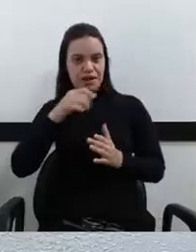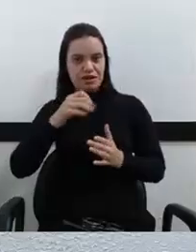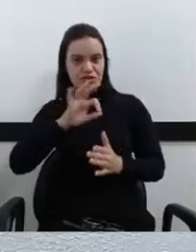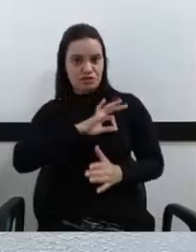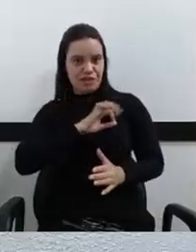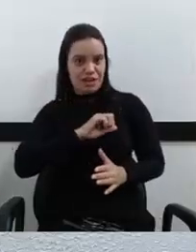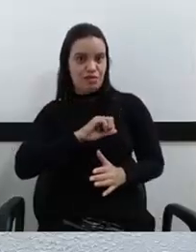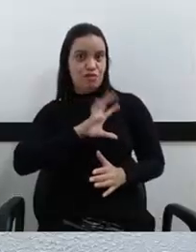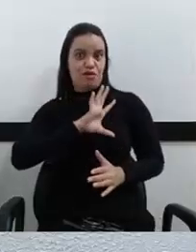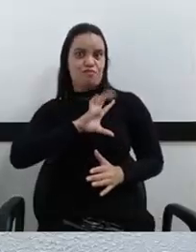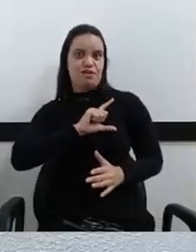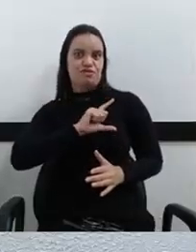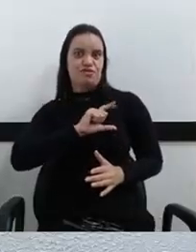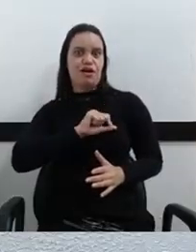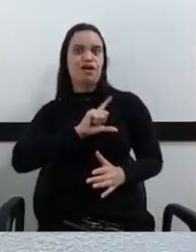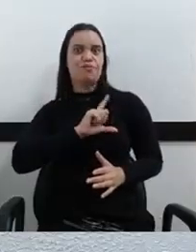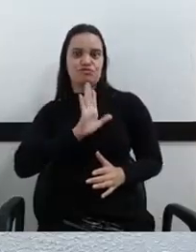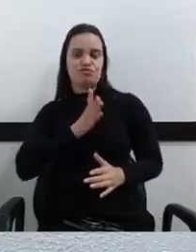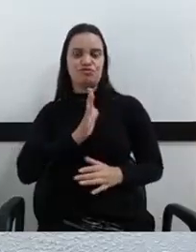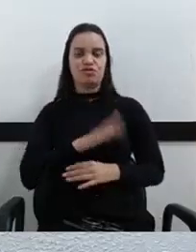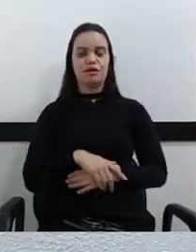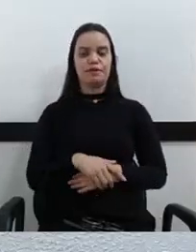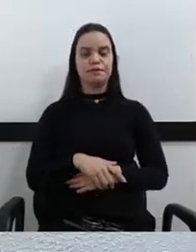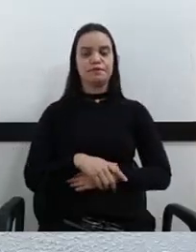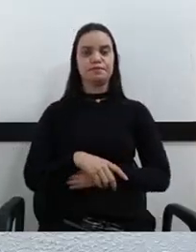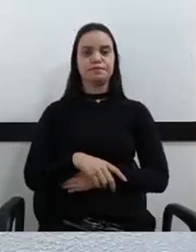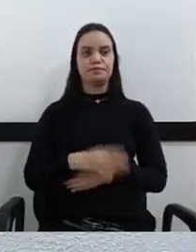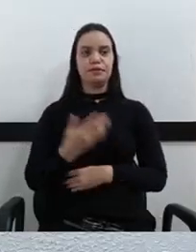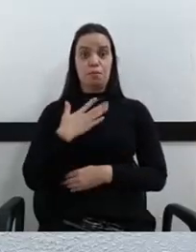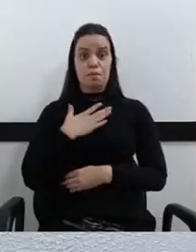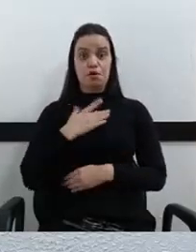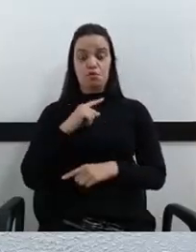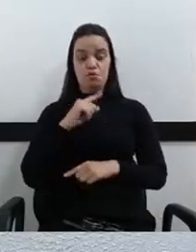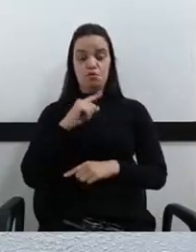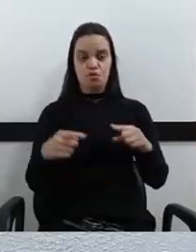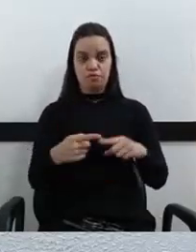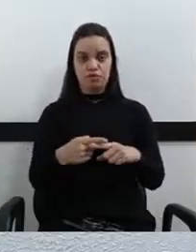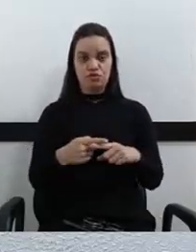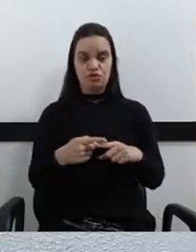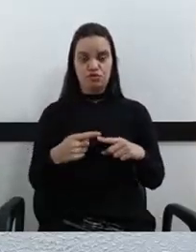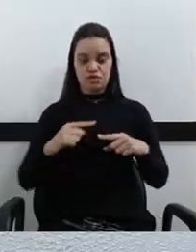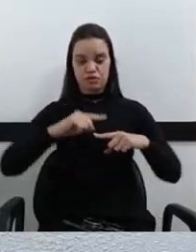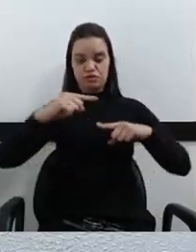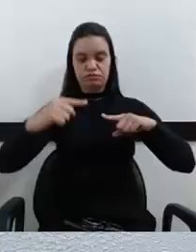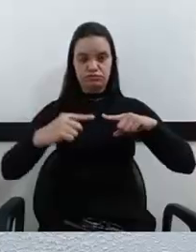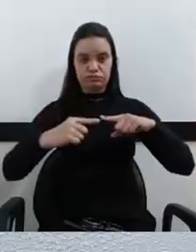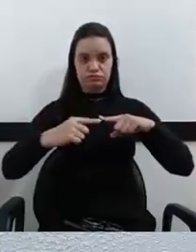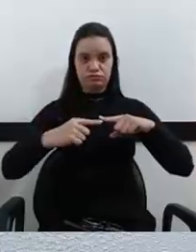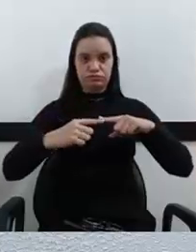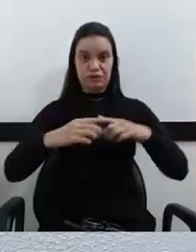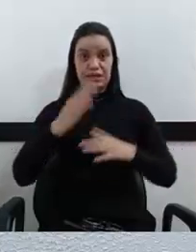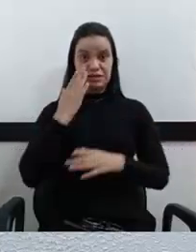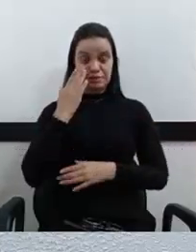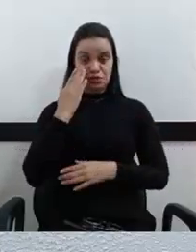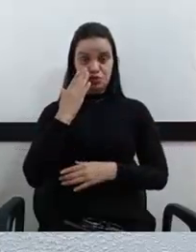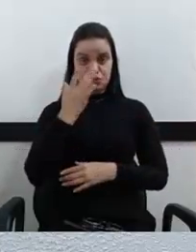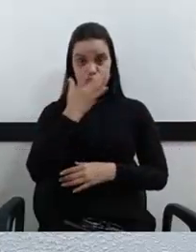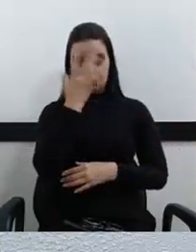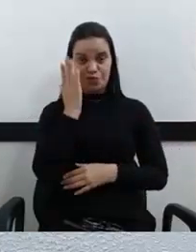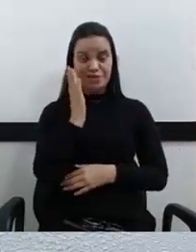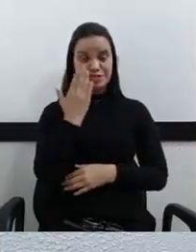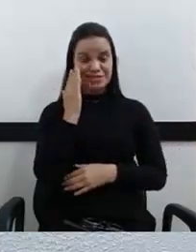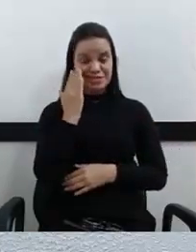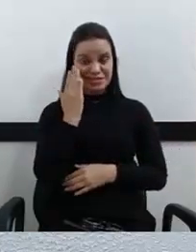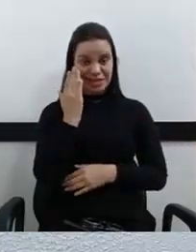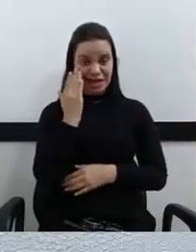que, nesse sentido, que meu objetivo de alertar é que as pessoas saibam que isso